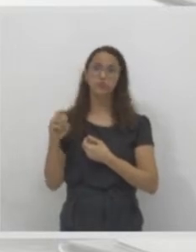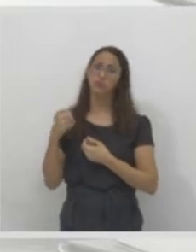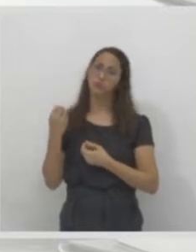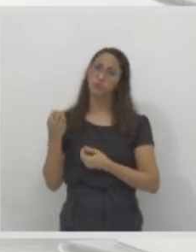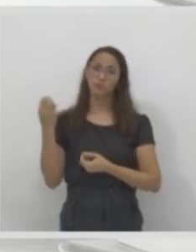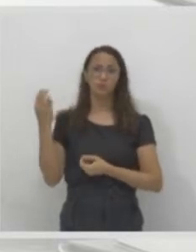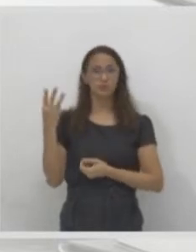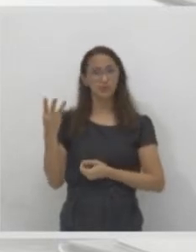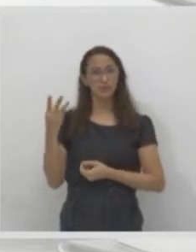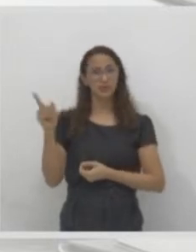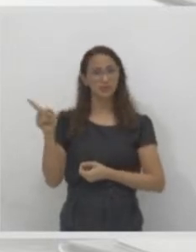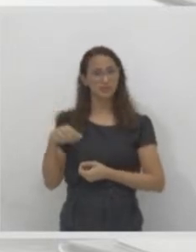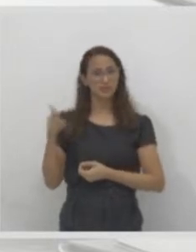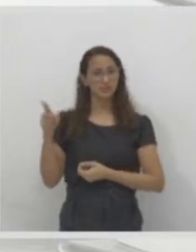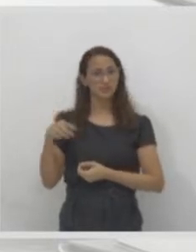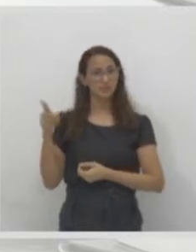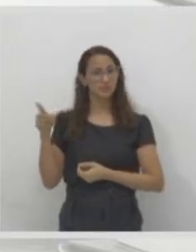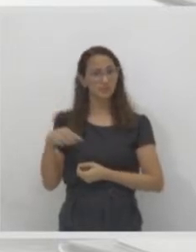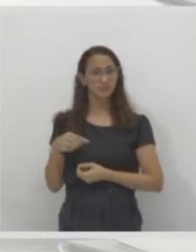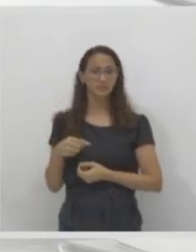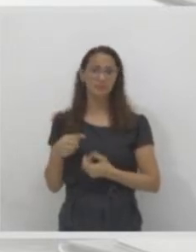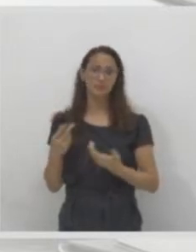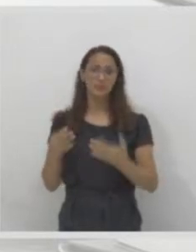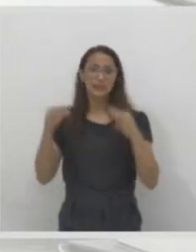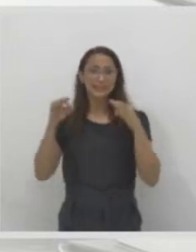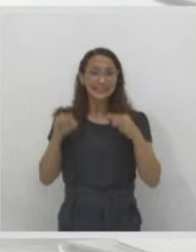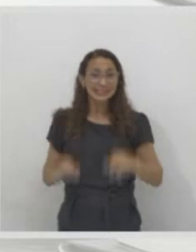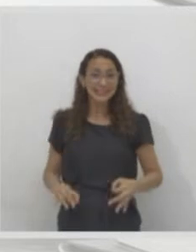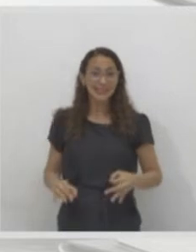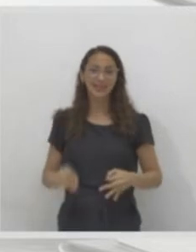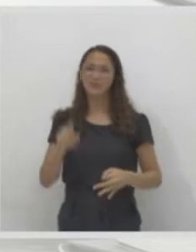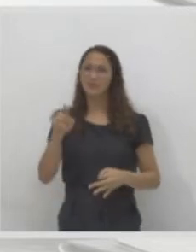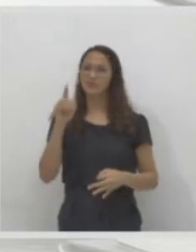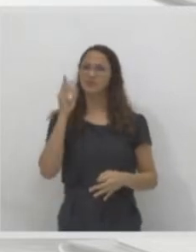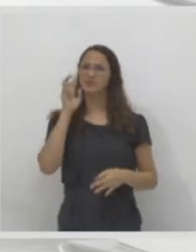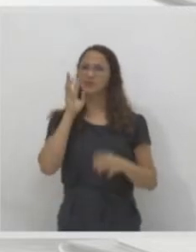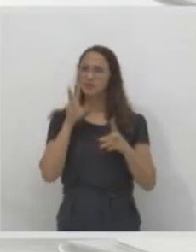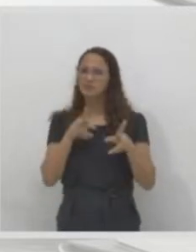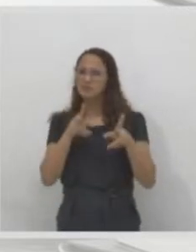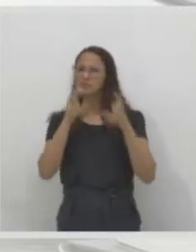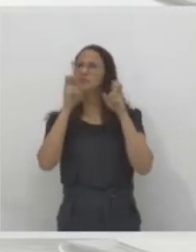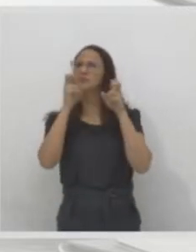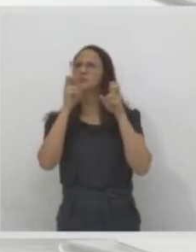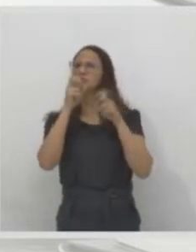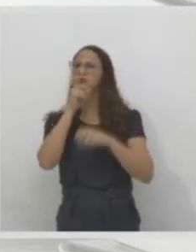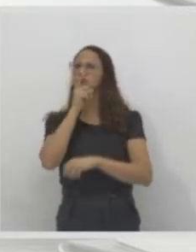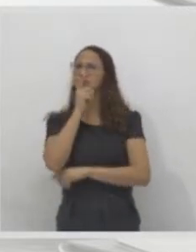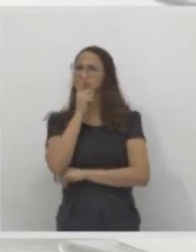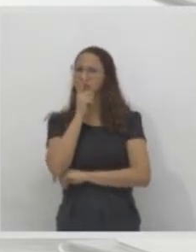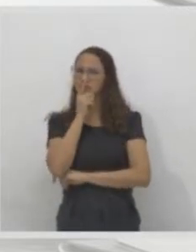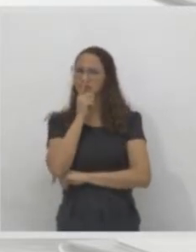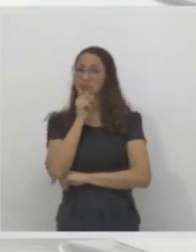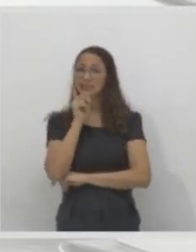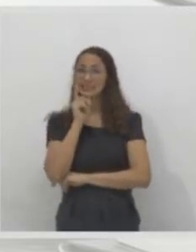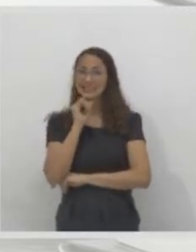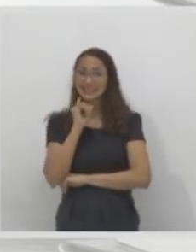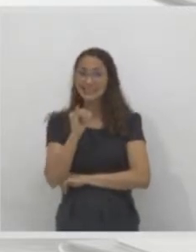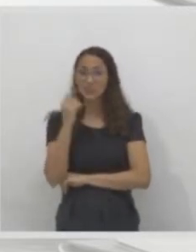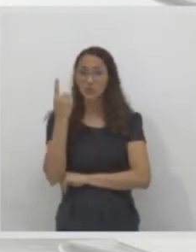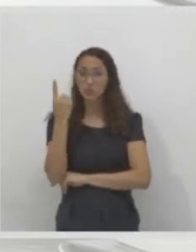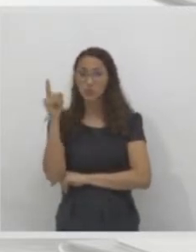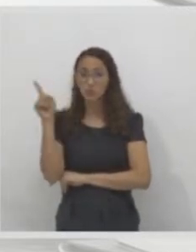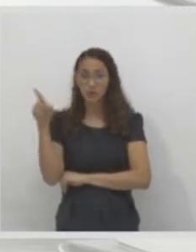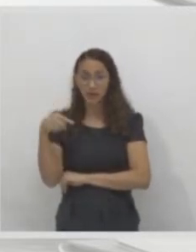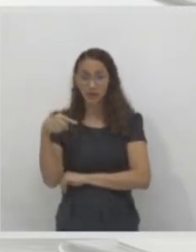3 riscos. O certo é que você precisa prestar atenção que se eu tenho apenas um risco